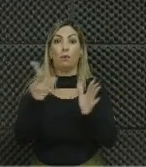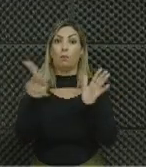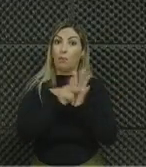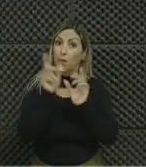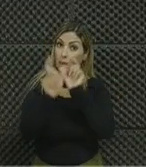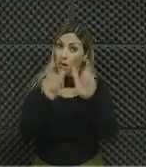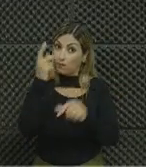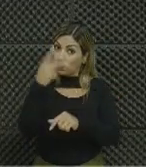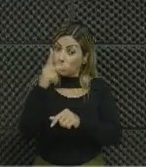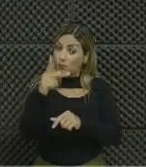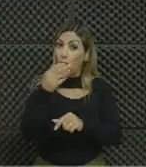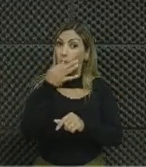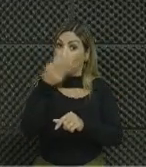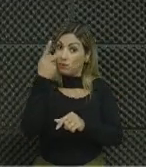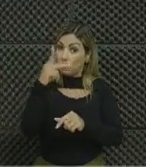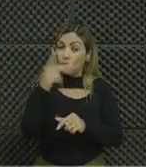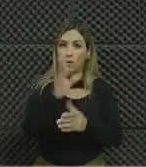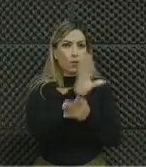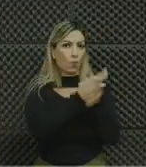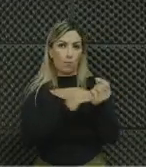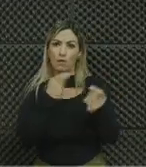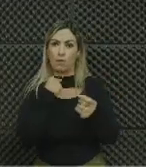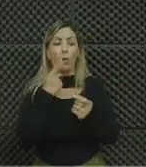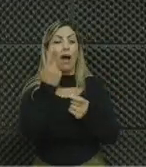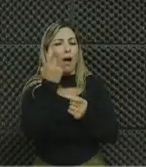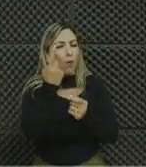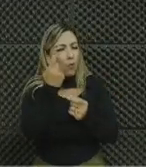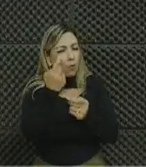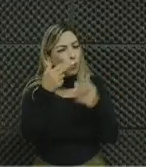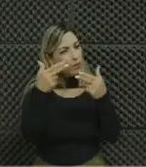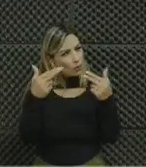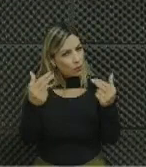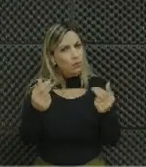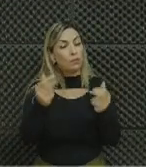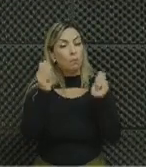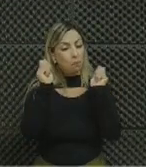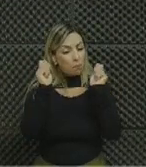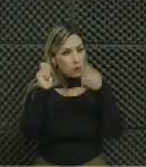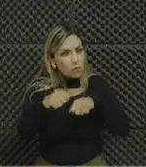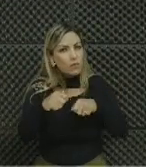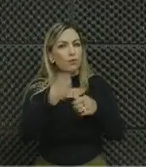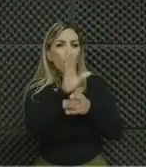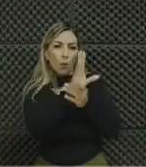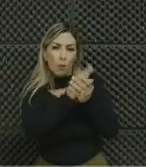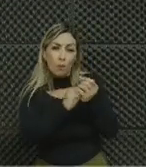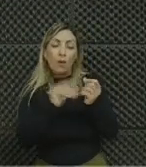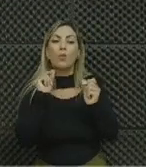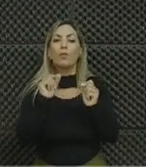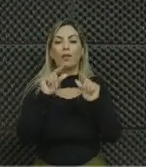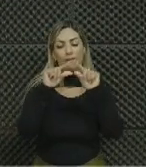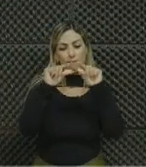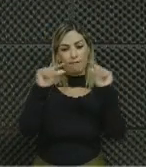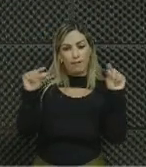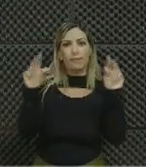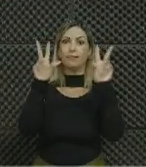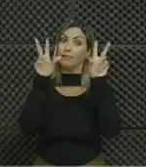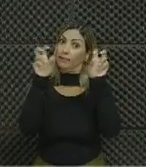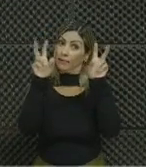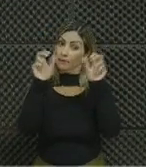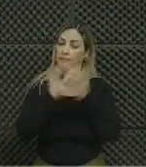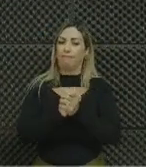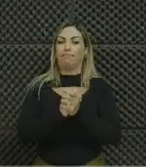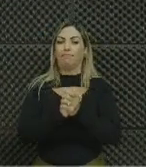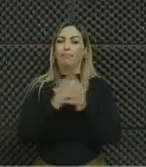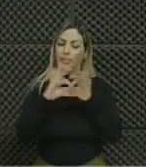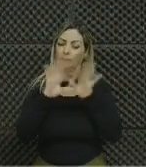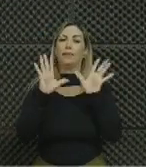próprias palavras e não copiando. A única coisa que pode ser copiada mesmo, tranquilamente, é a frase tema.